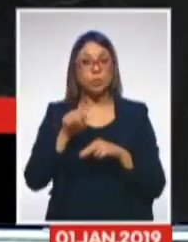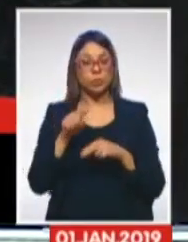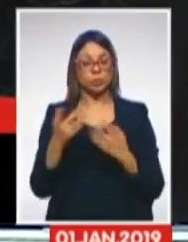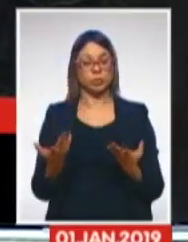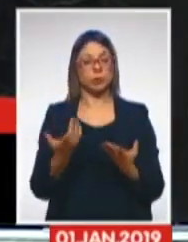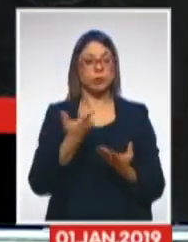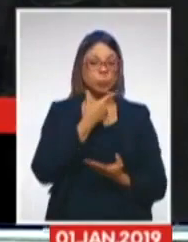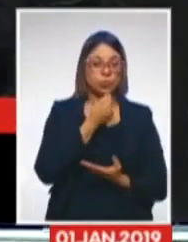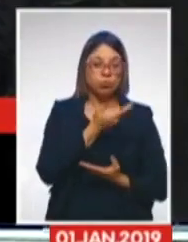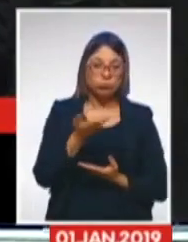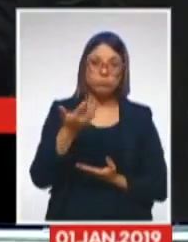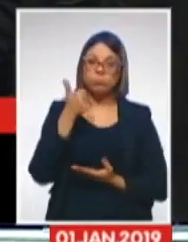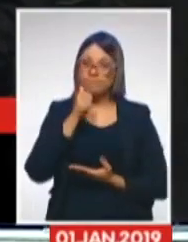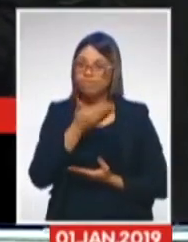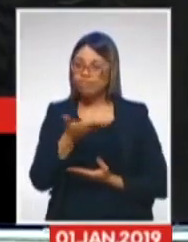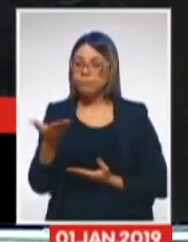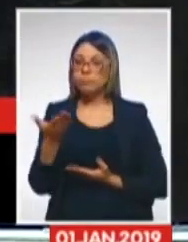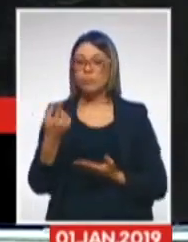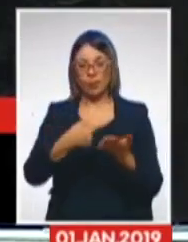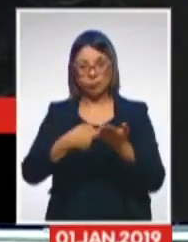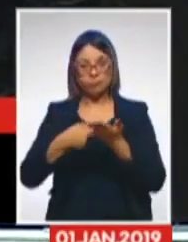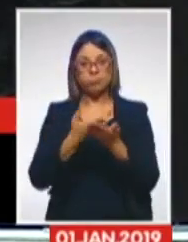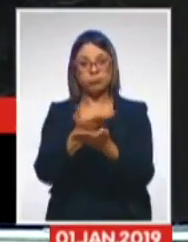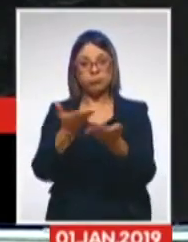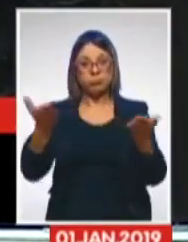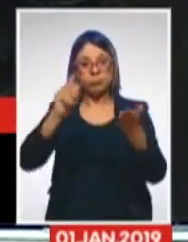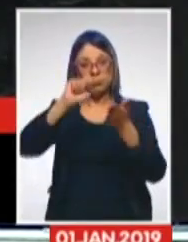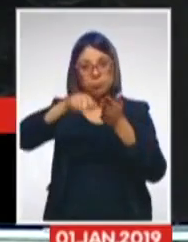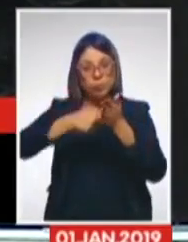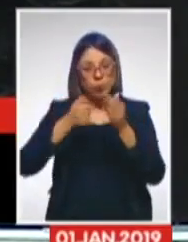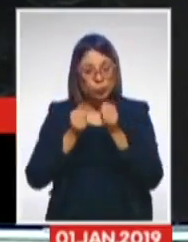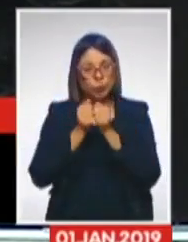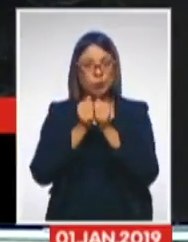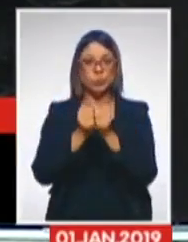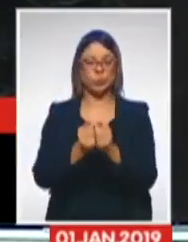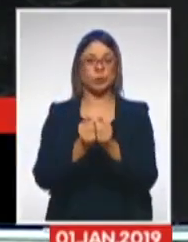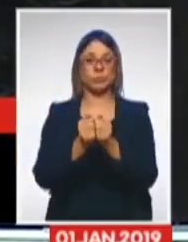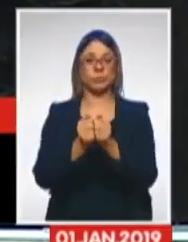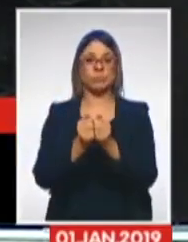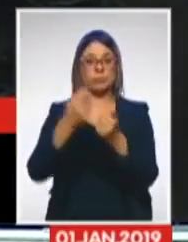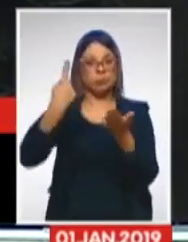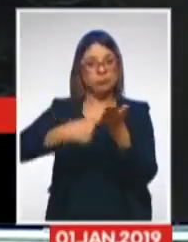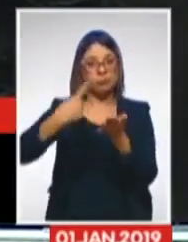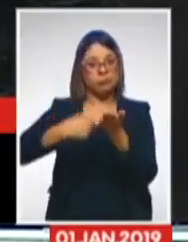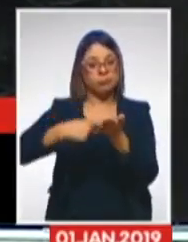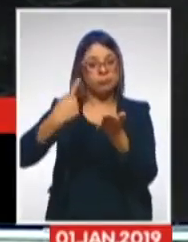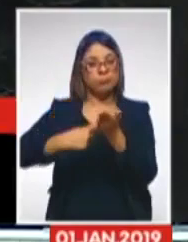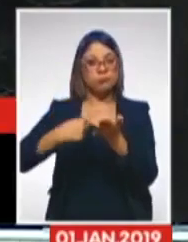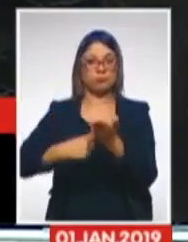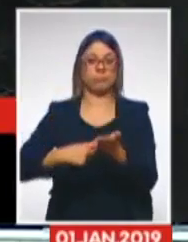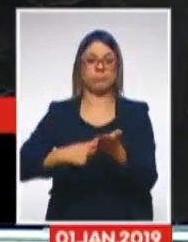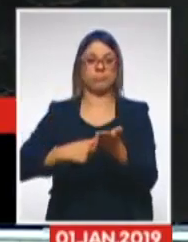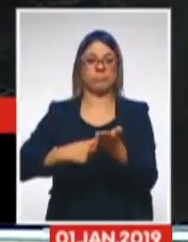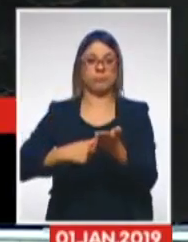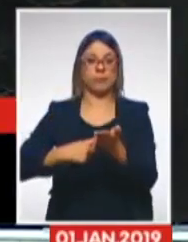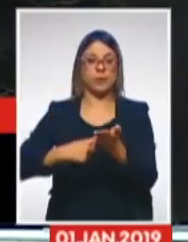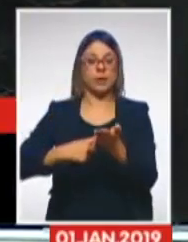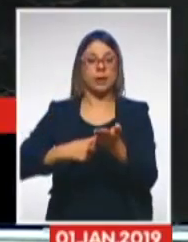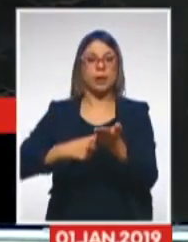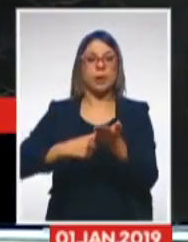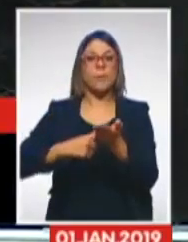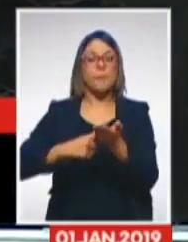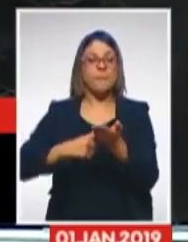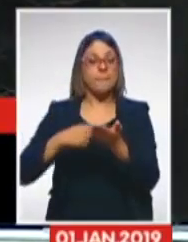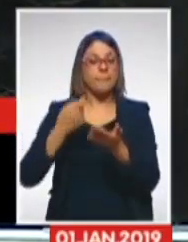senhores, deixo aqui o convite de assinarmos juntos um acordo tácito pelo bem de